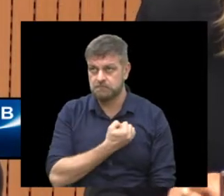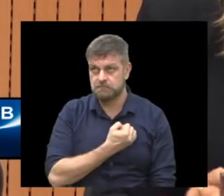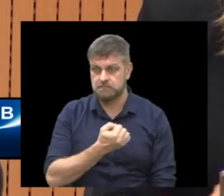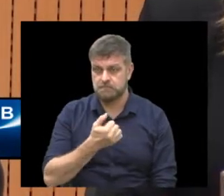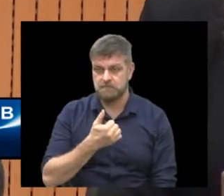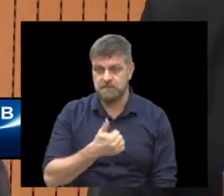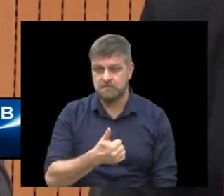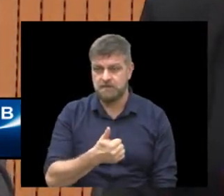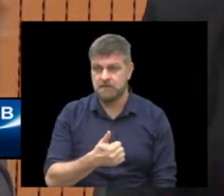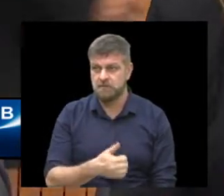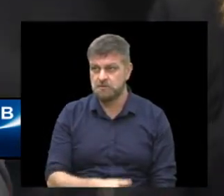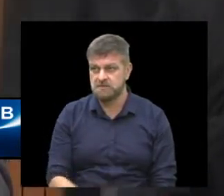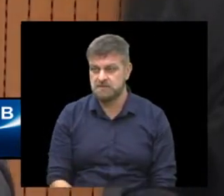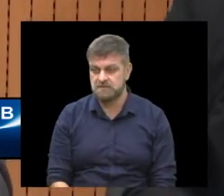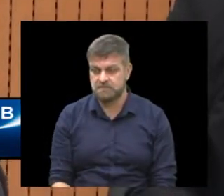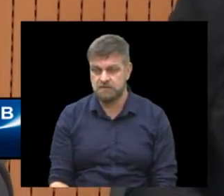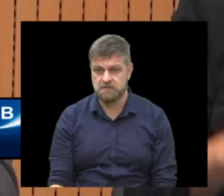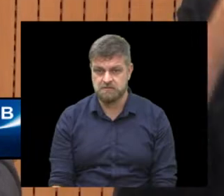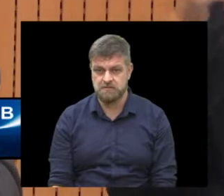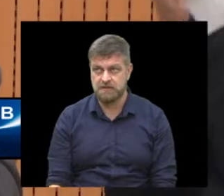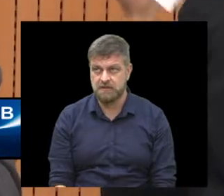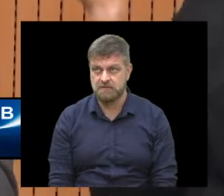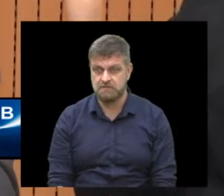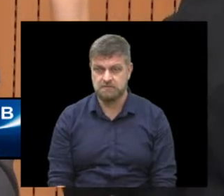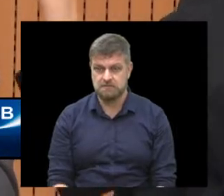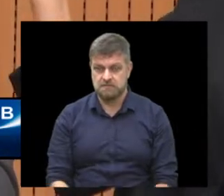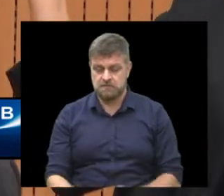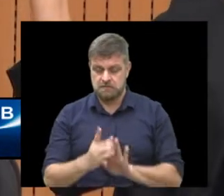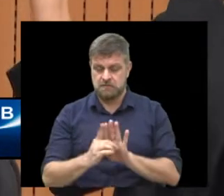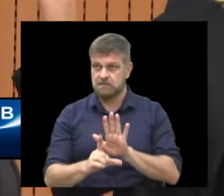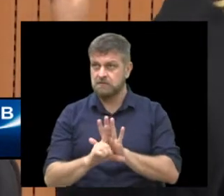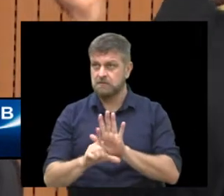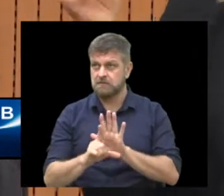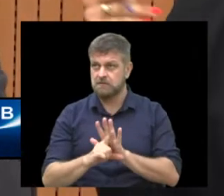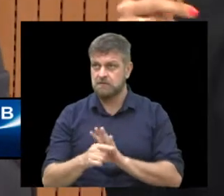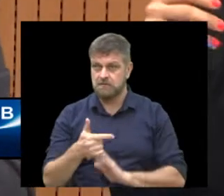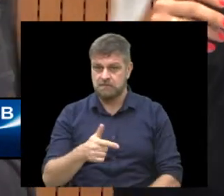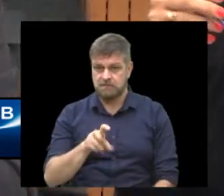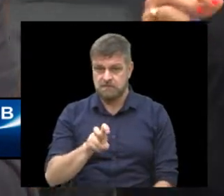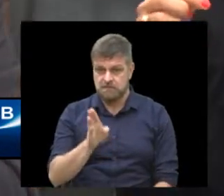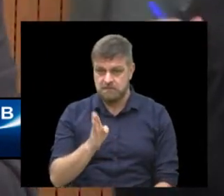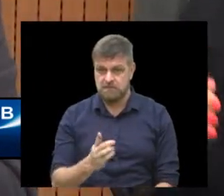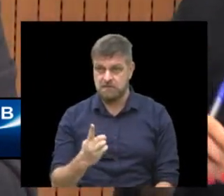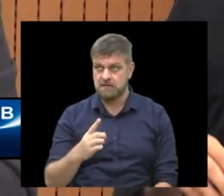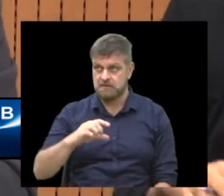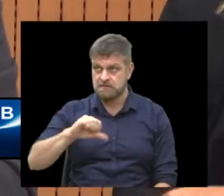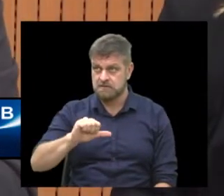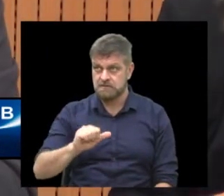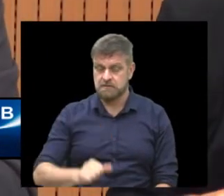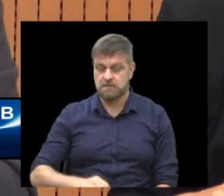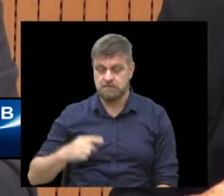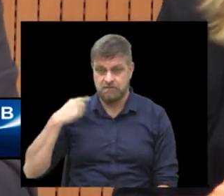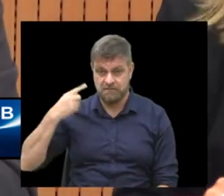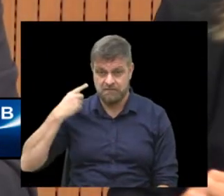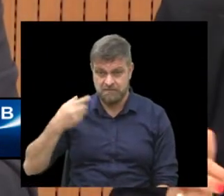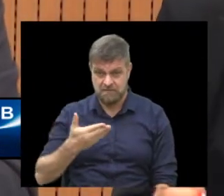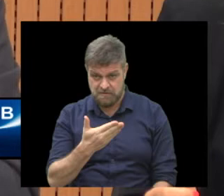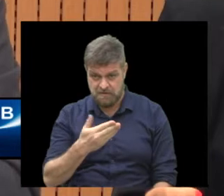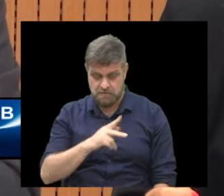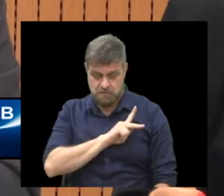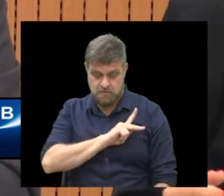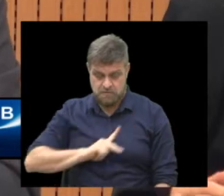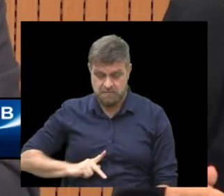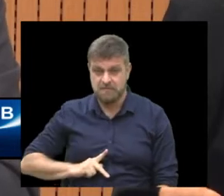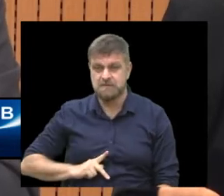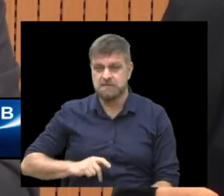321/19, devidamente aprovado. Item 1. Turno 1, discussão e votação do projeto de decreto legislativo 2519, processo